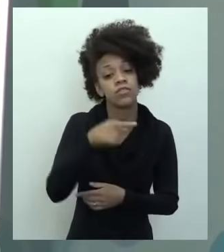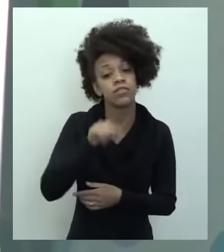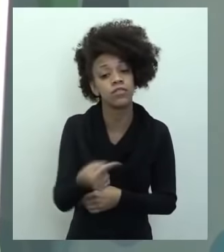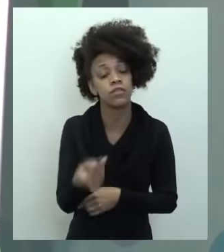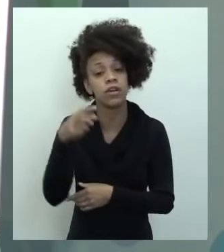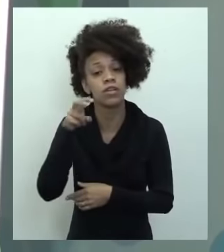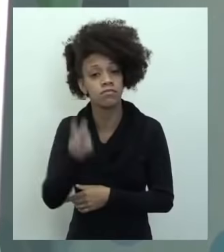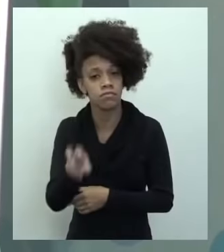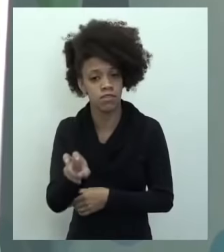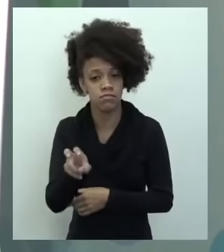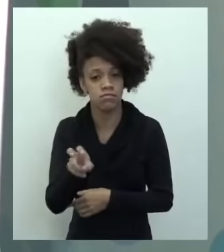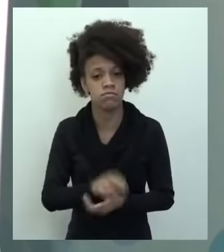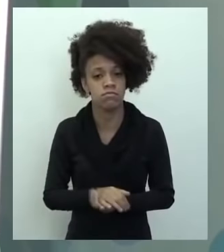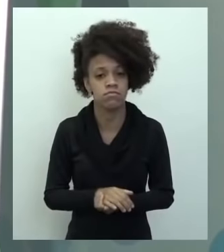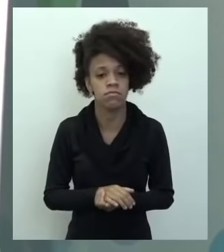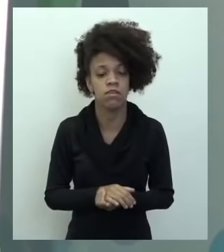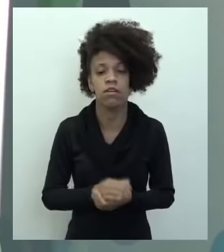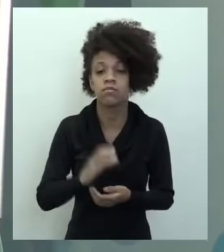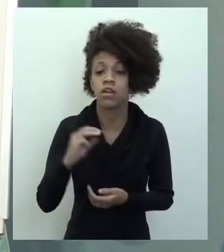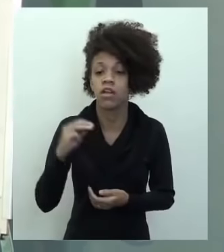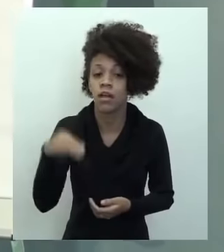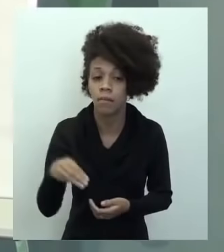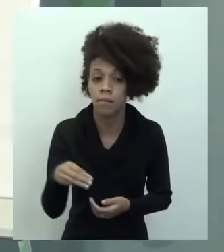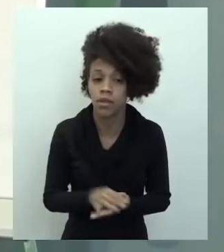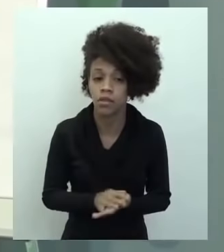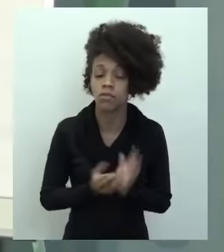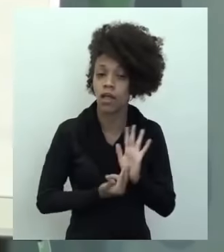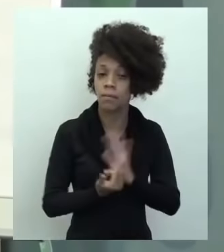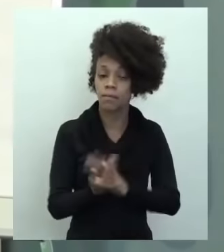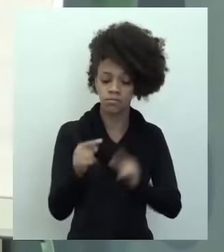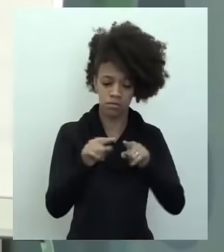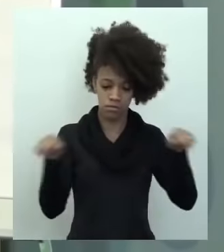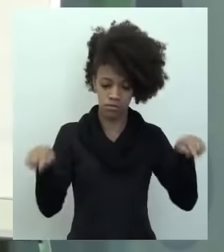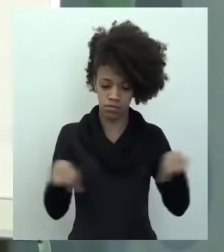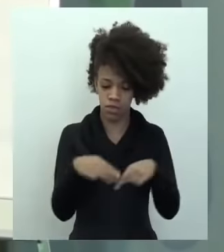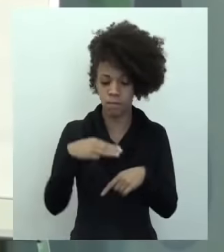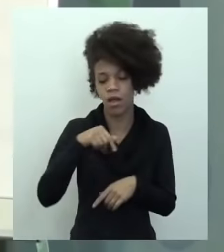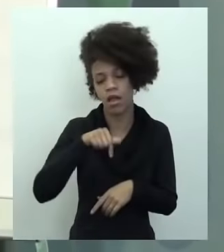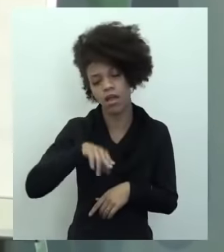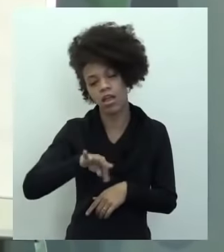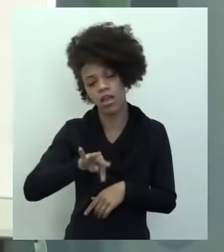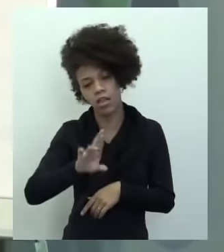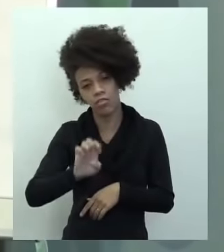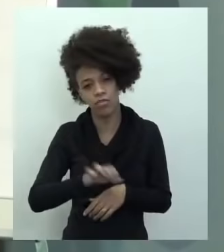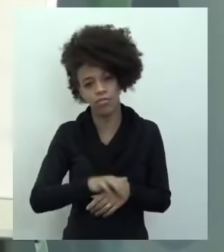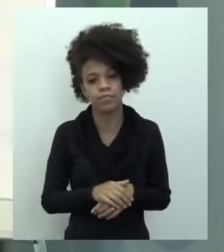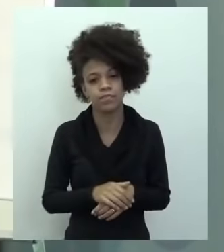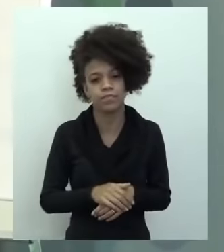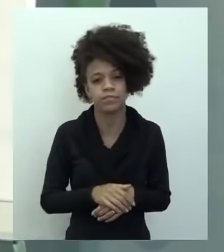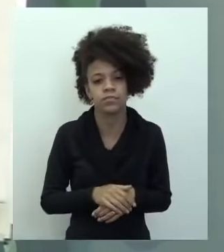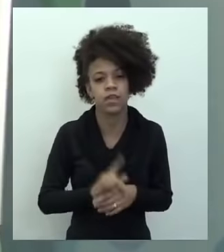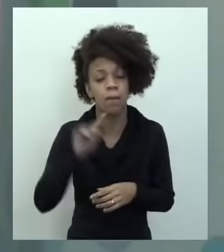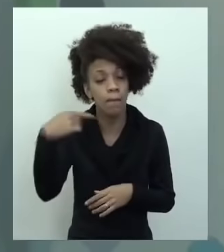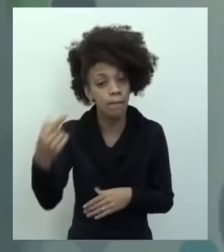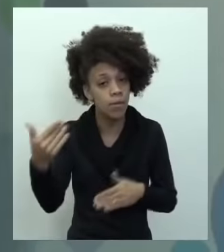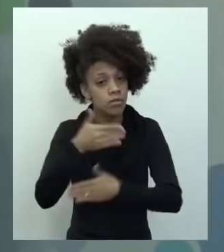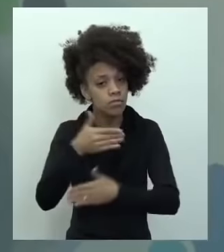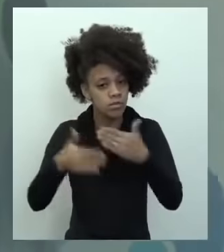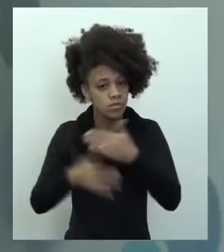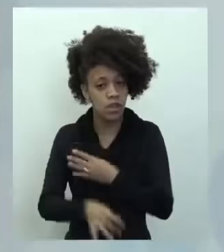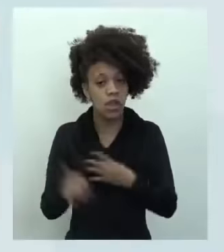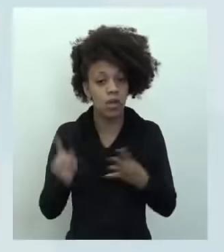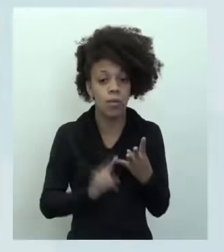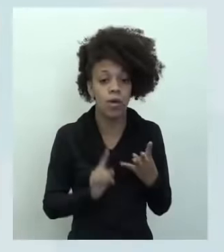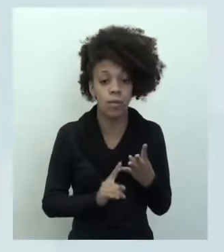7,3 centímetros na minha representação. Então, eu vou deixar aí para vocês, no nosso próximo slide, que é a quarta